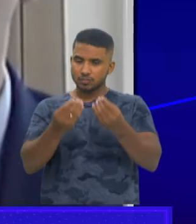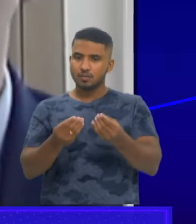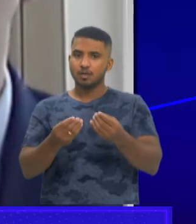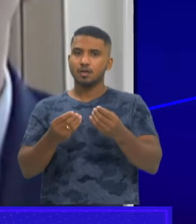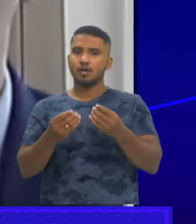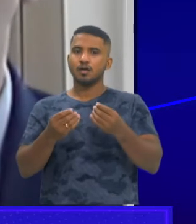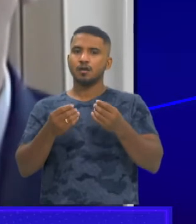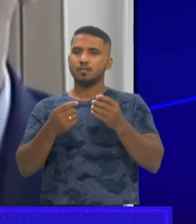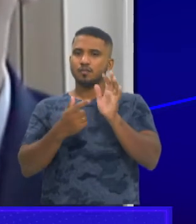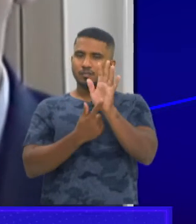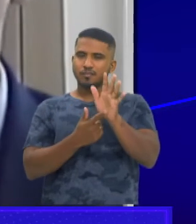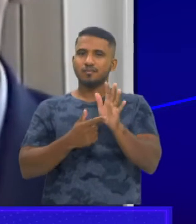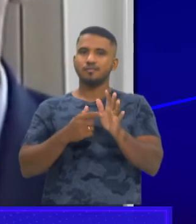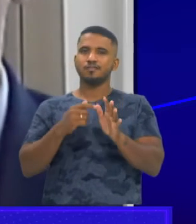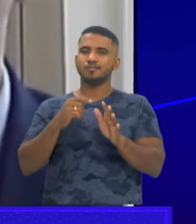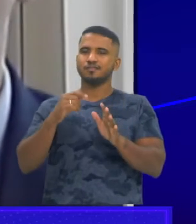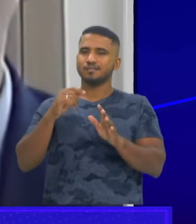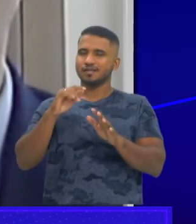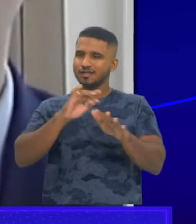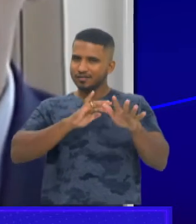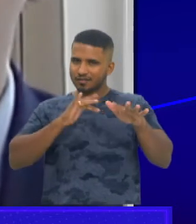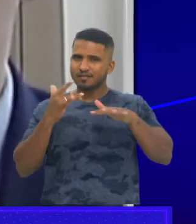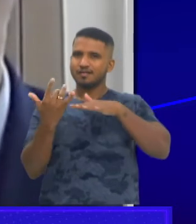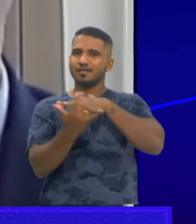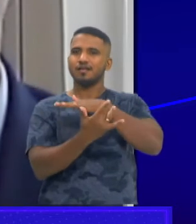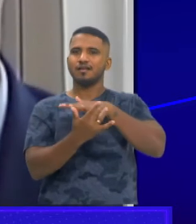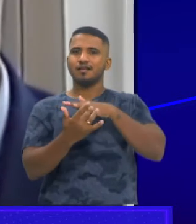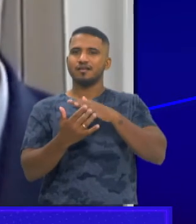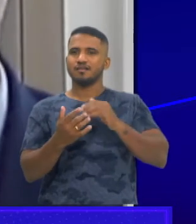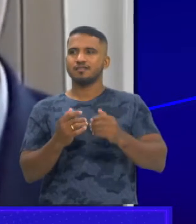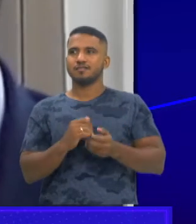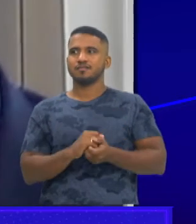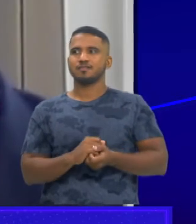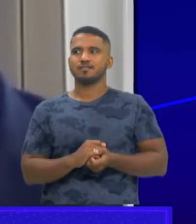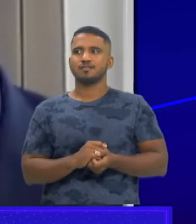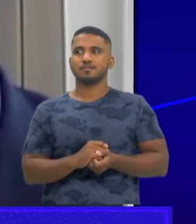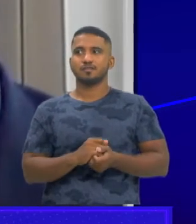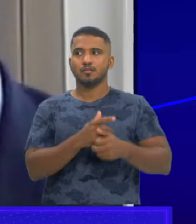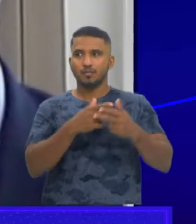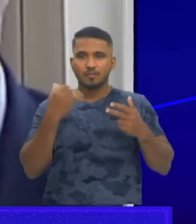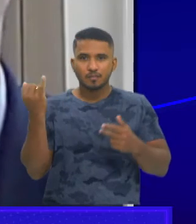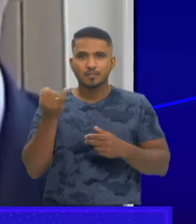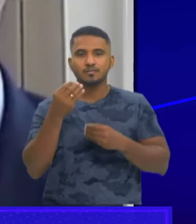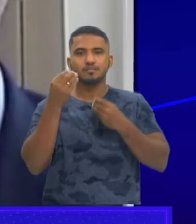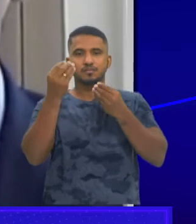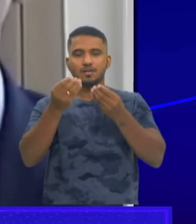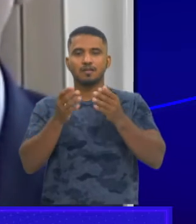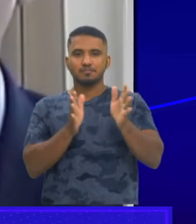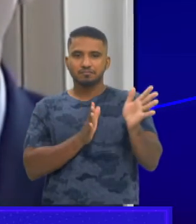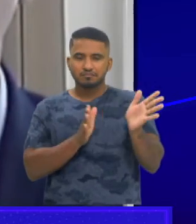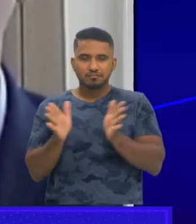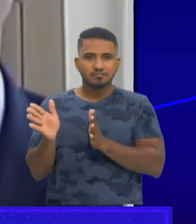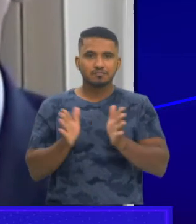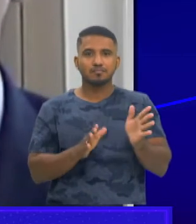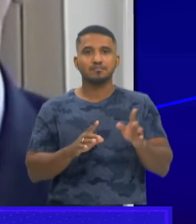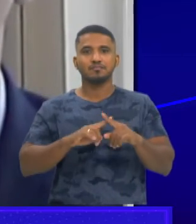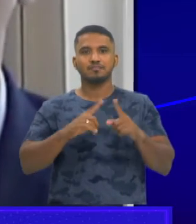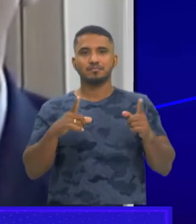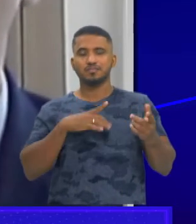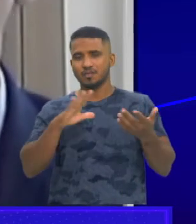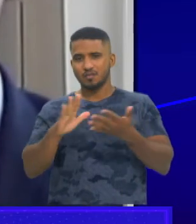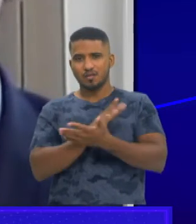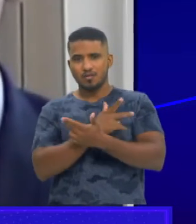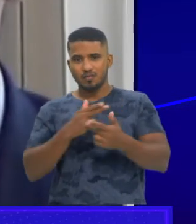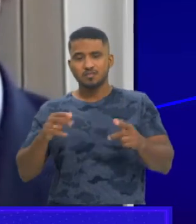gente inclua mais a descrição das imagens através das redes sociais, que é extremamente